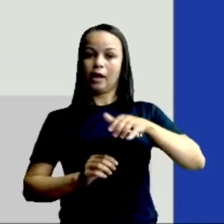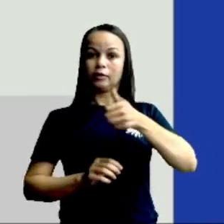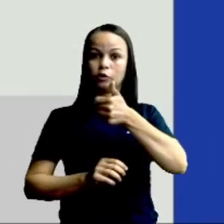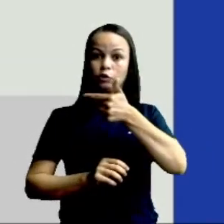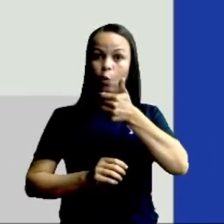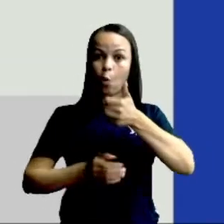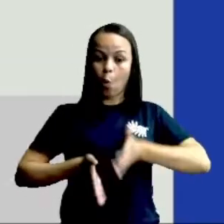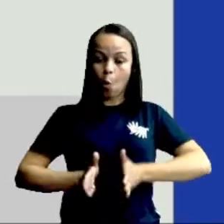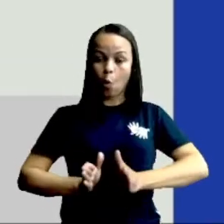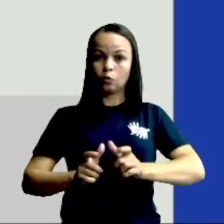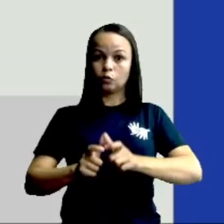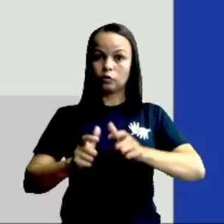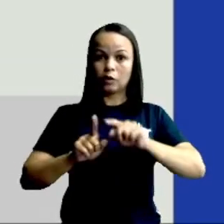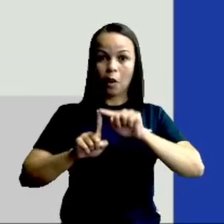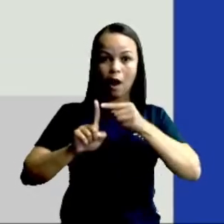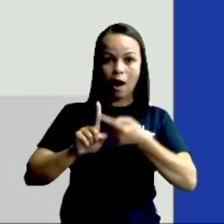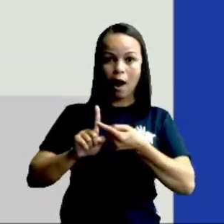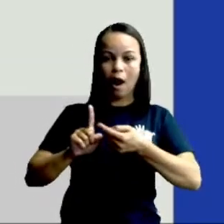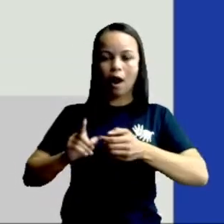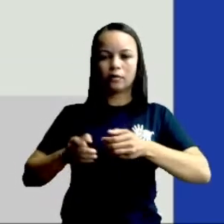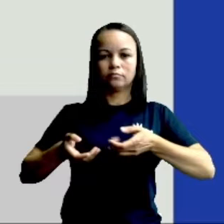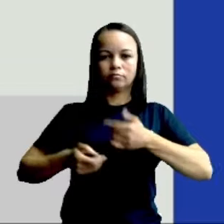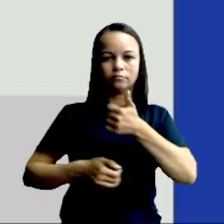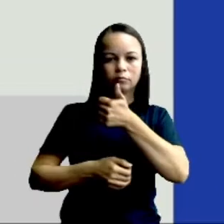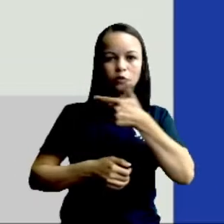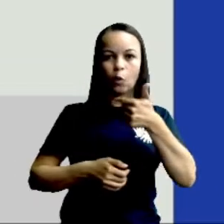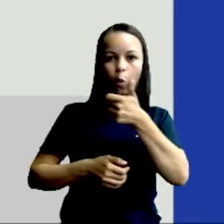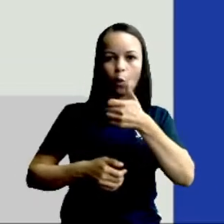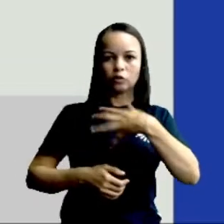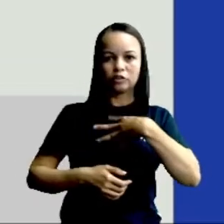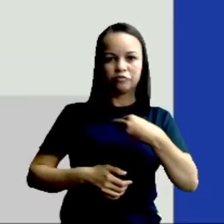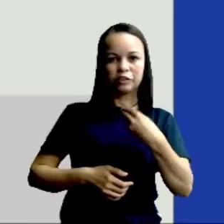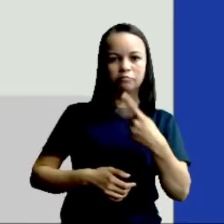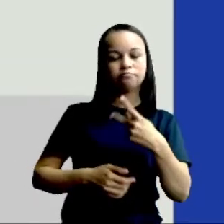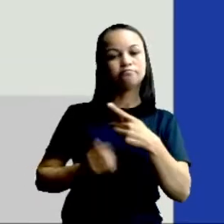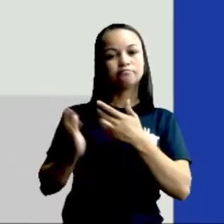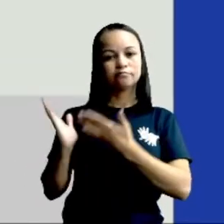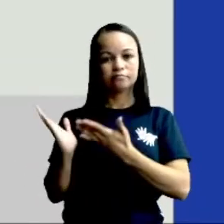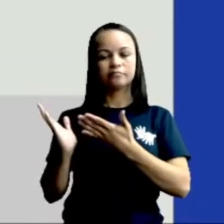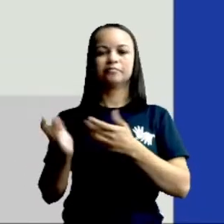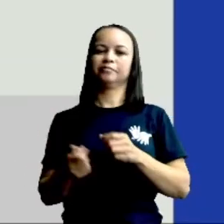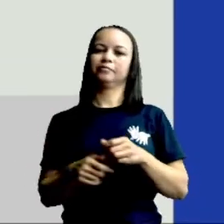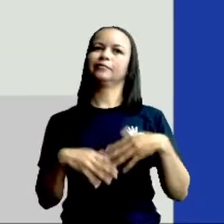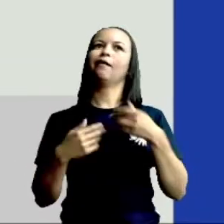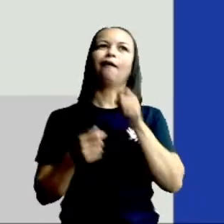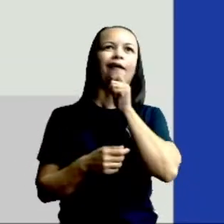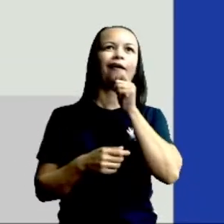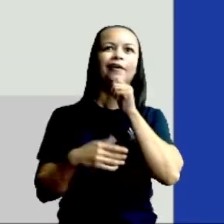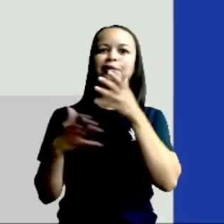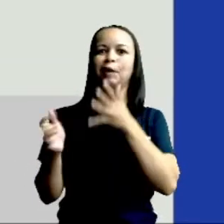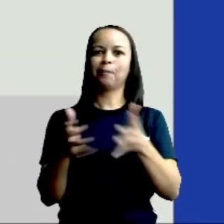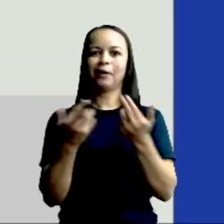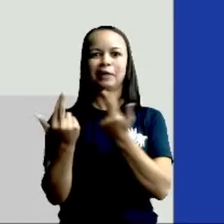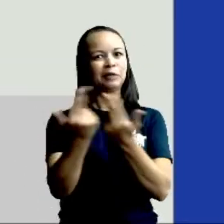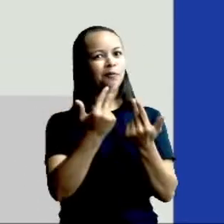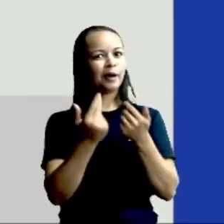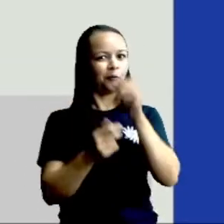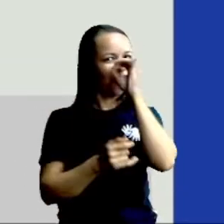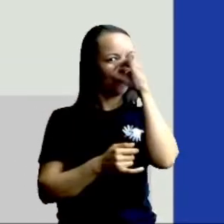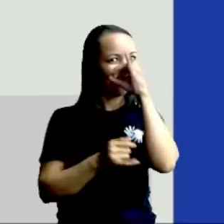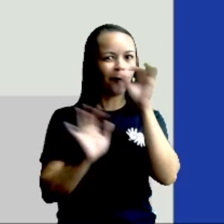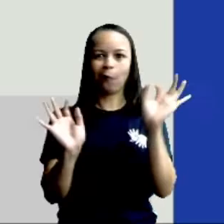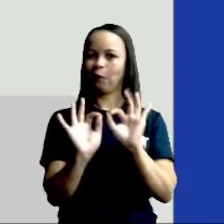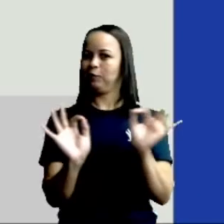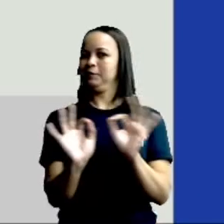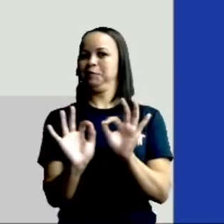filhotes por gestação. Imagine 12 filhotes por gestação. Ainda bem que o ser humano não é igual ao